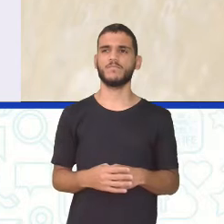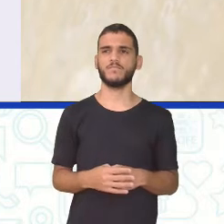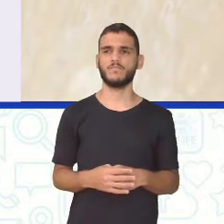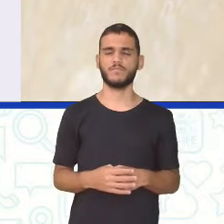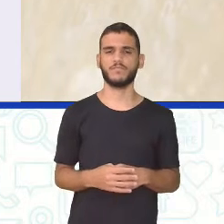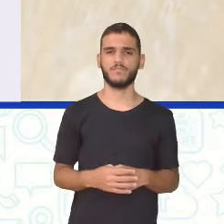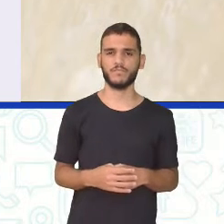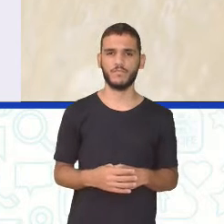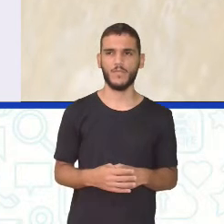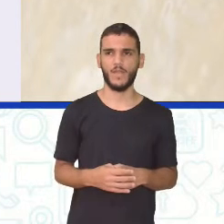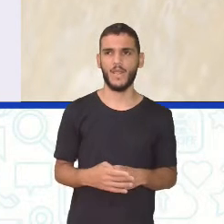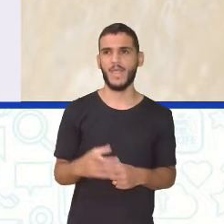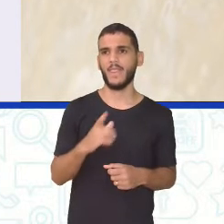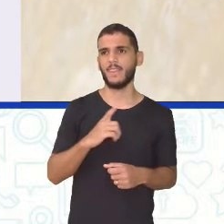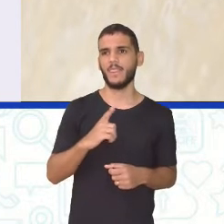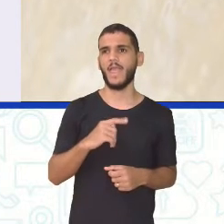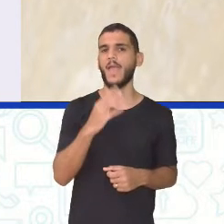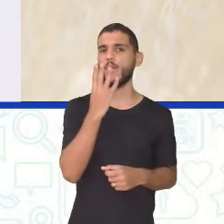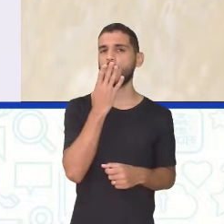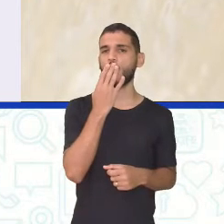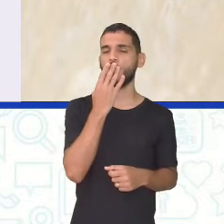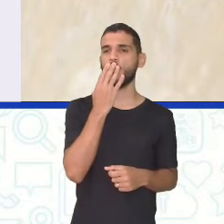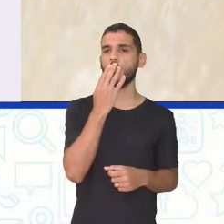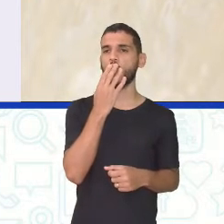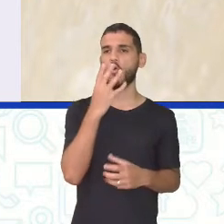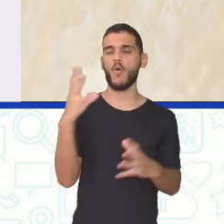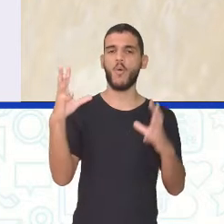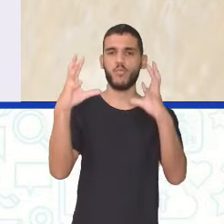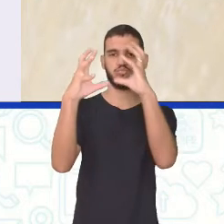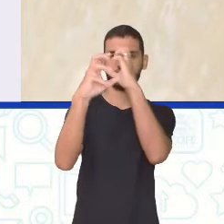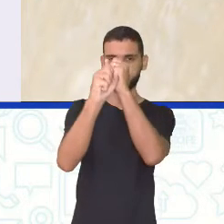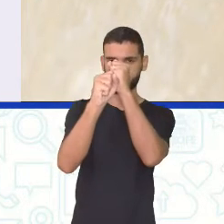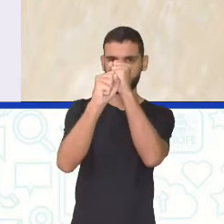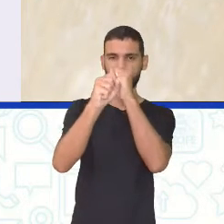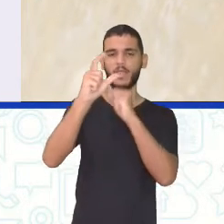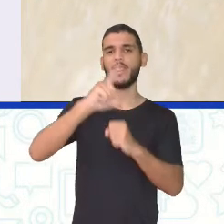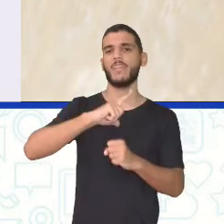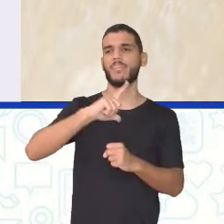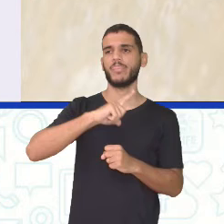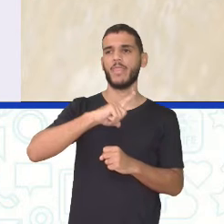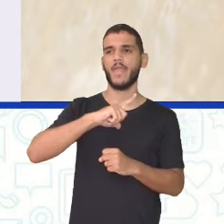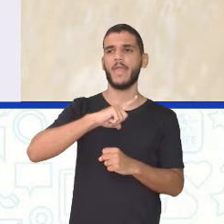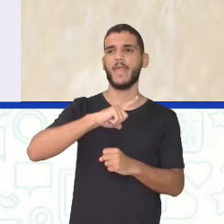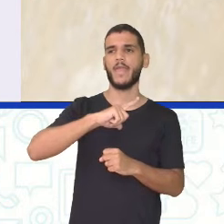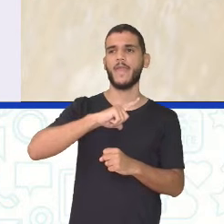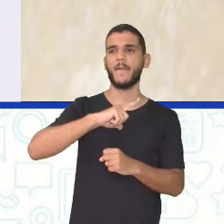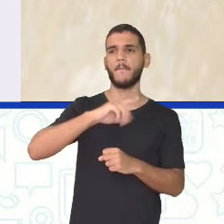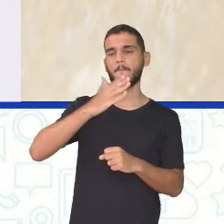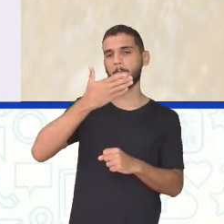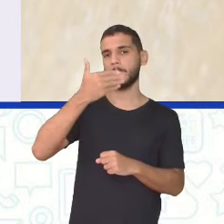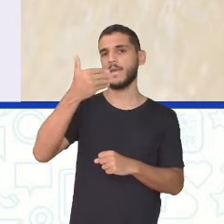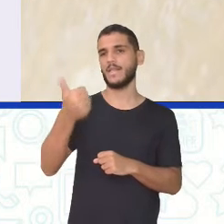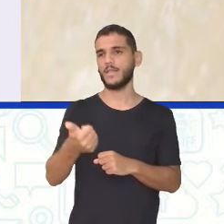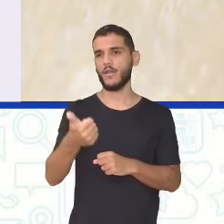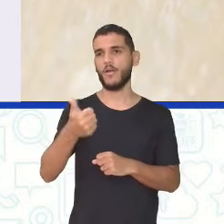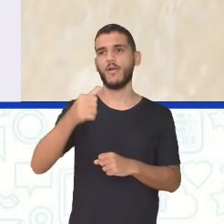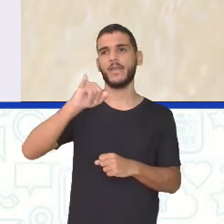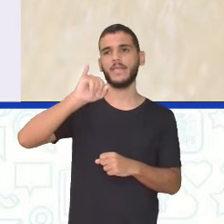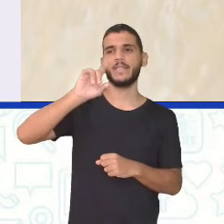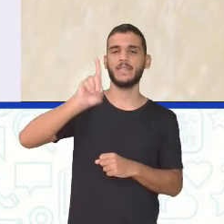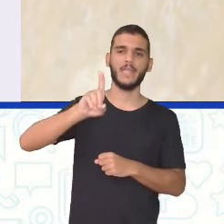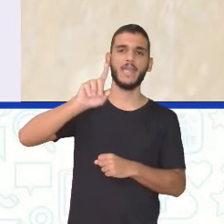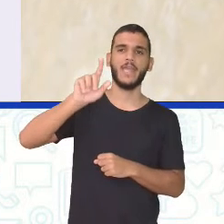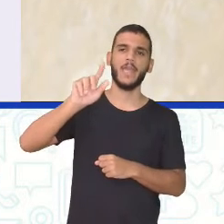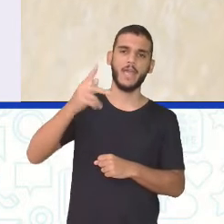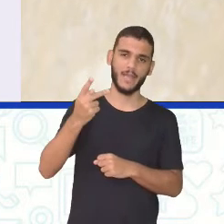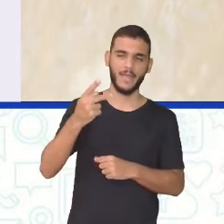está mais escuro, vai ter um melhor IDH. Onde a gente percebe que está mais claro, vai ter um